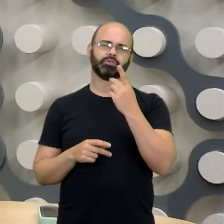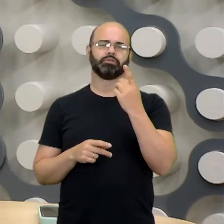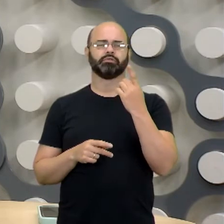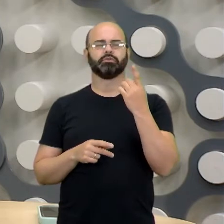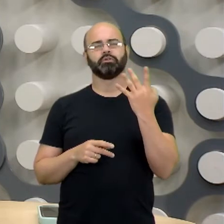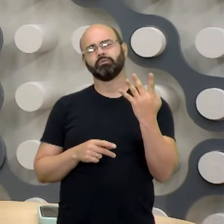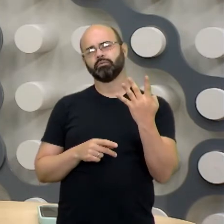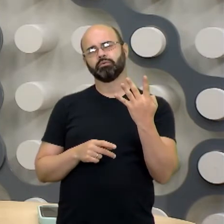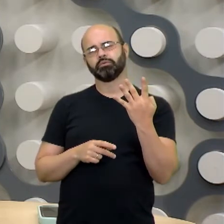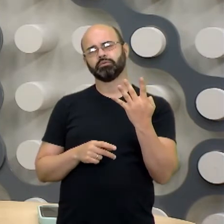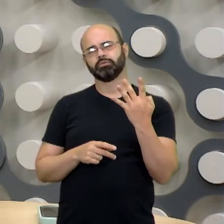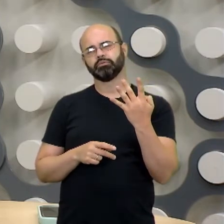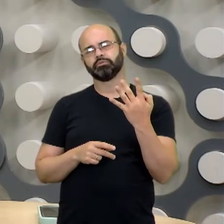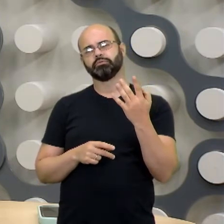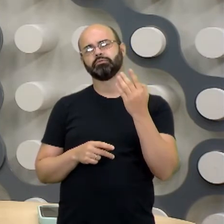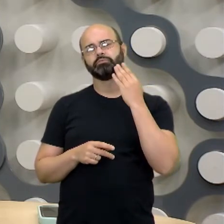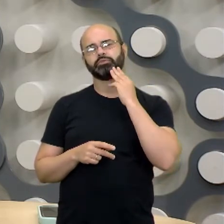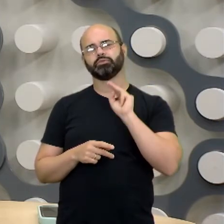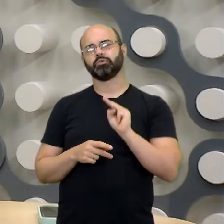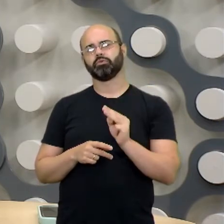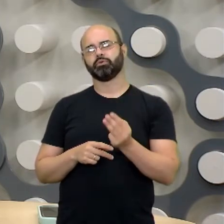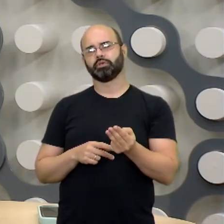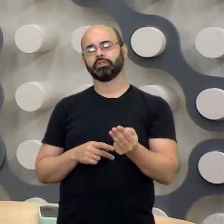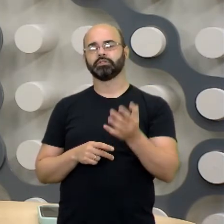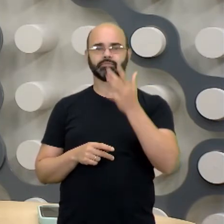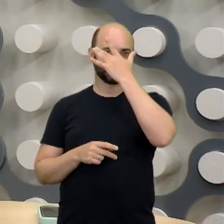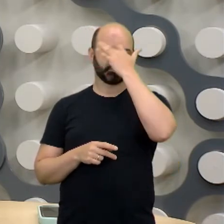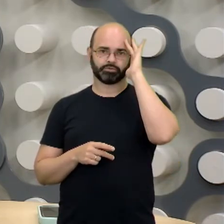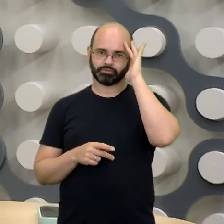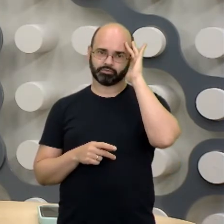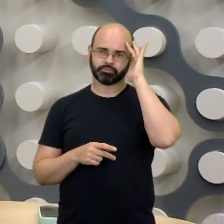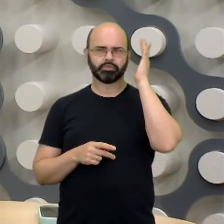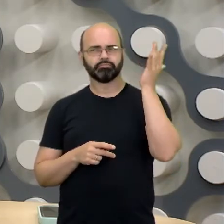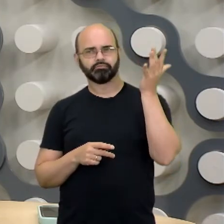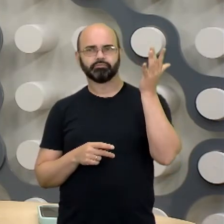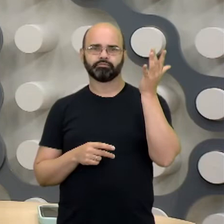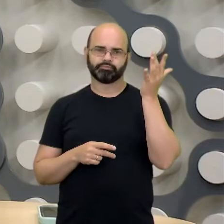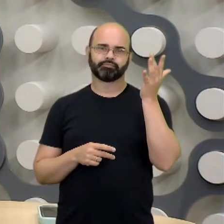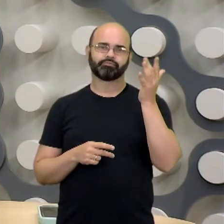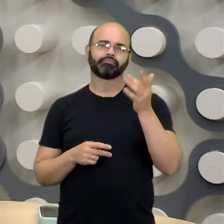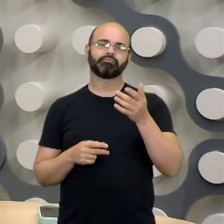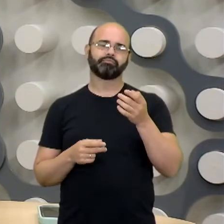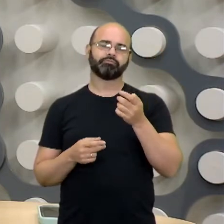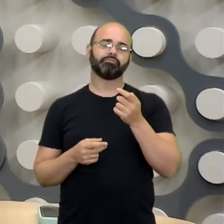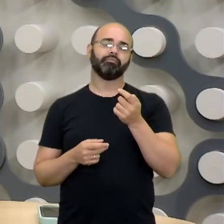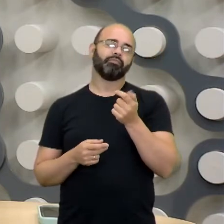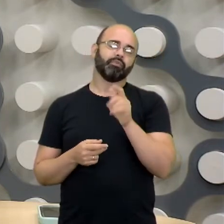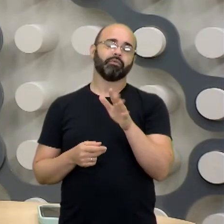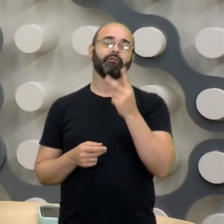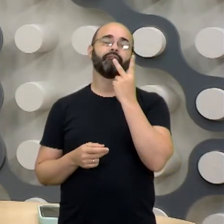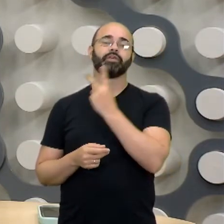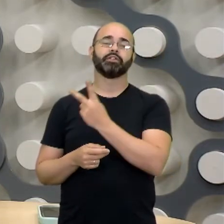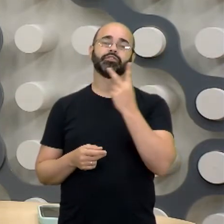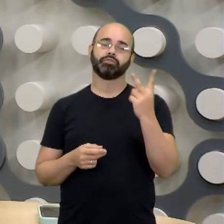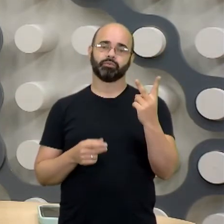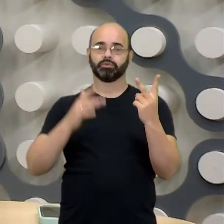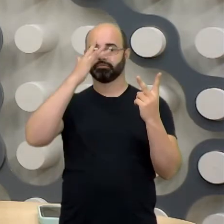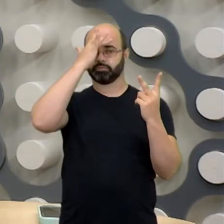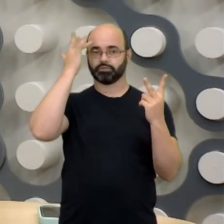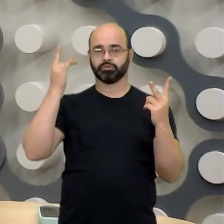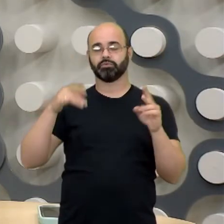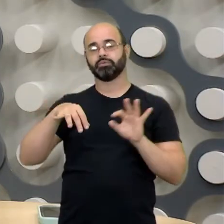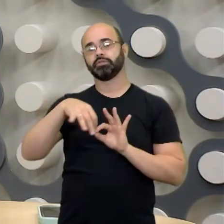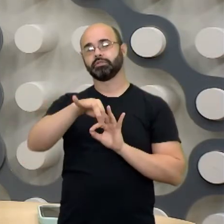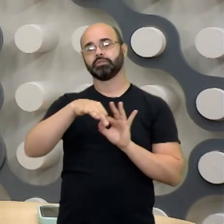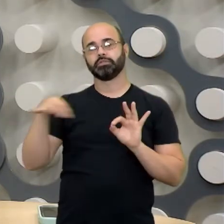milhões de habitantes, né? Então fazendo aí a projeção, um pouco mais aí de 22 habitantes quilômetros quadrados, mas nós temos regiões que a